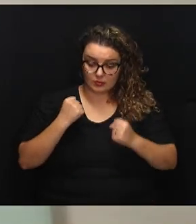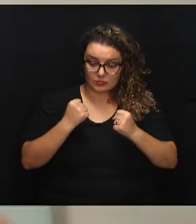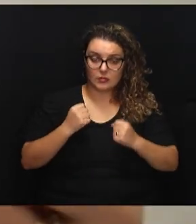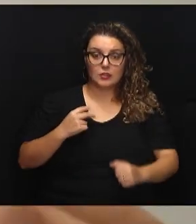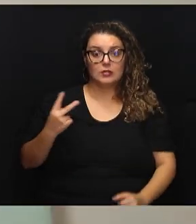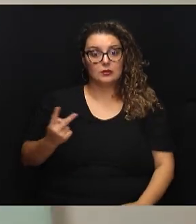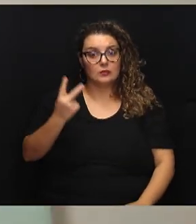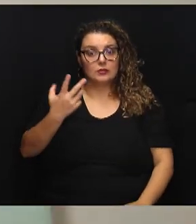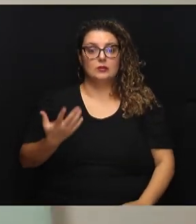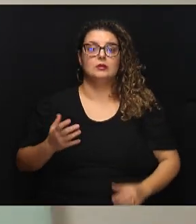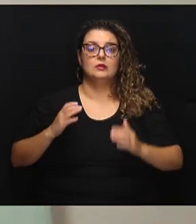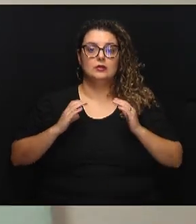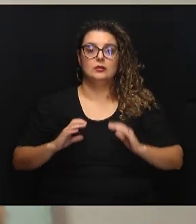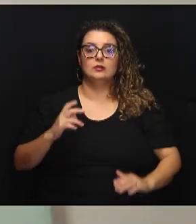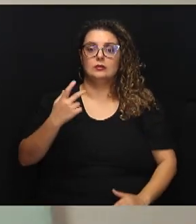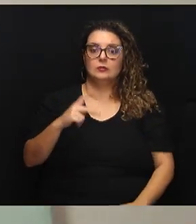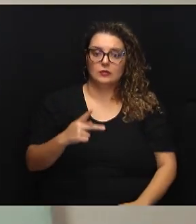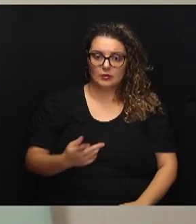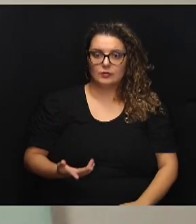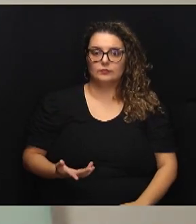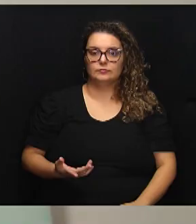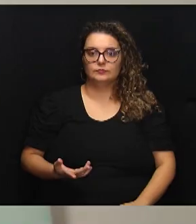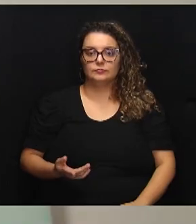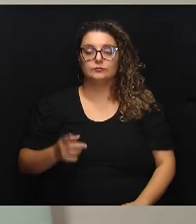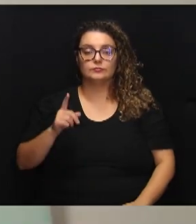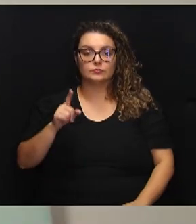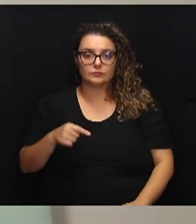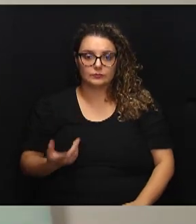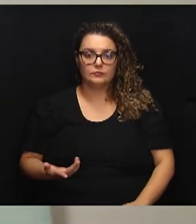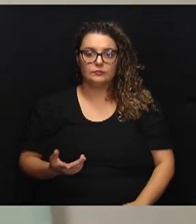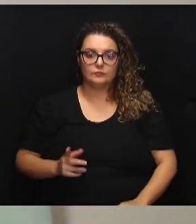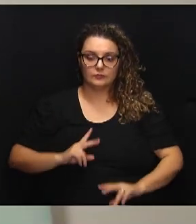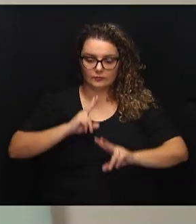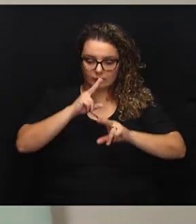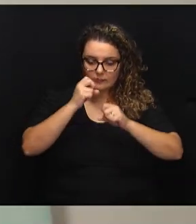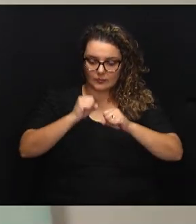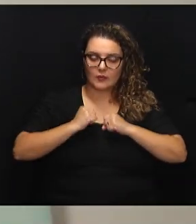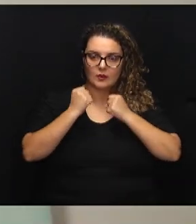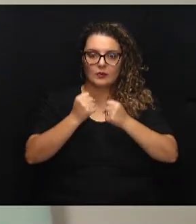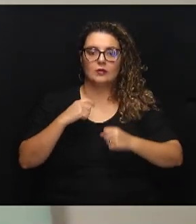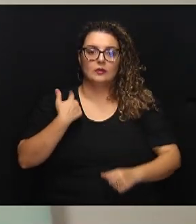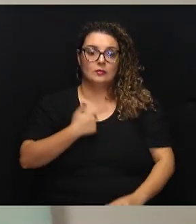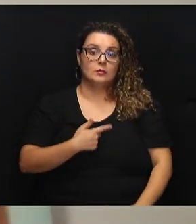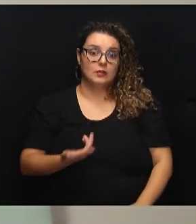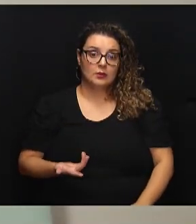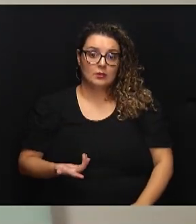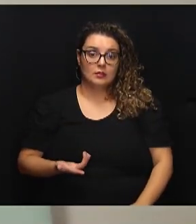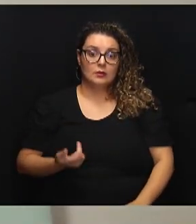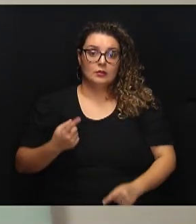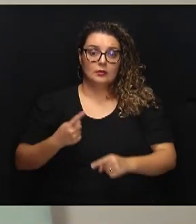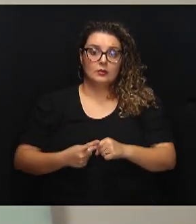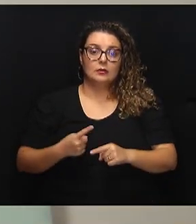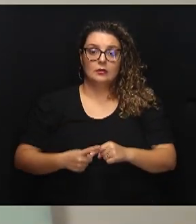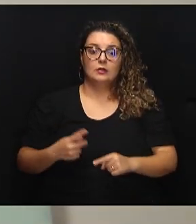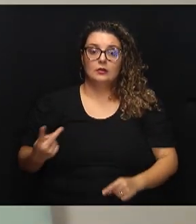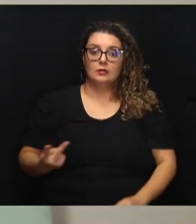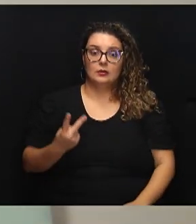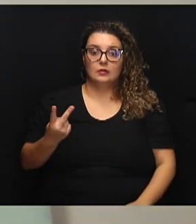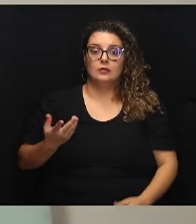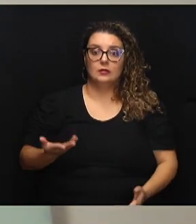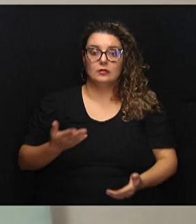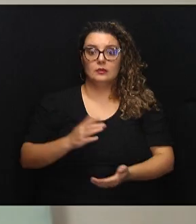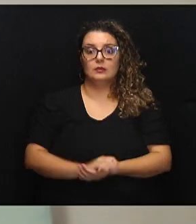então o comportamento dele acaba sendo de reforço para a gente, né? Porque a gente valoriza isso,